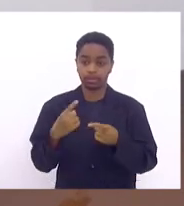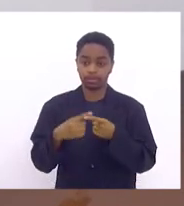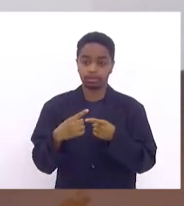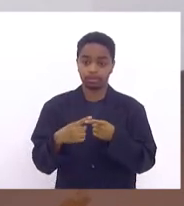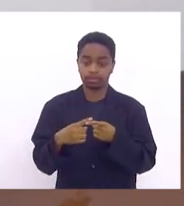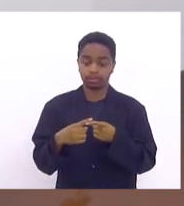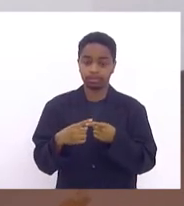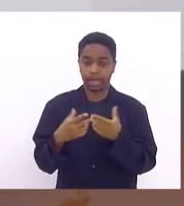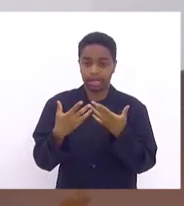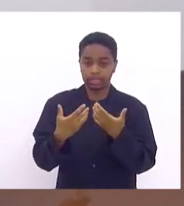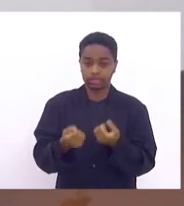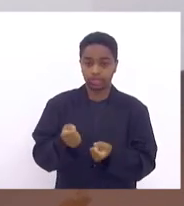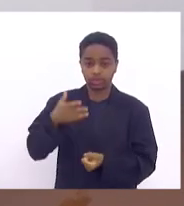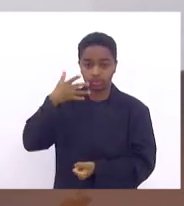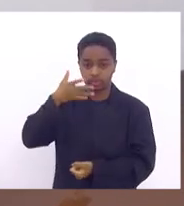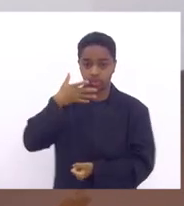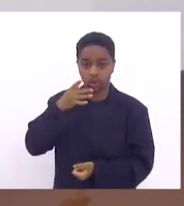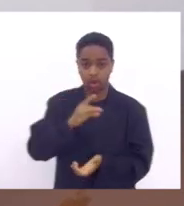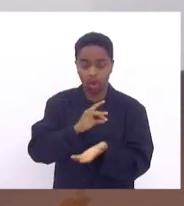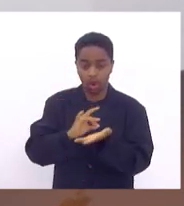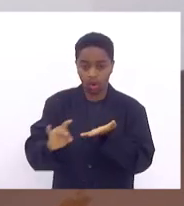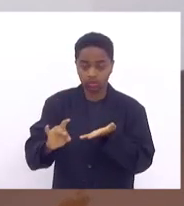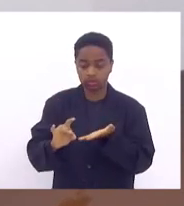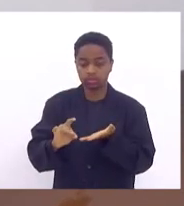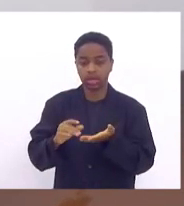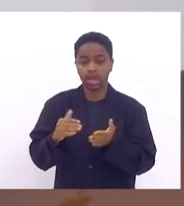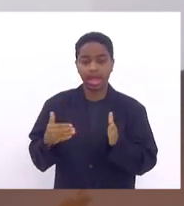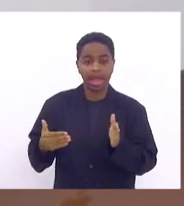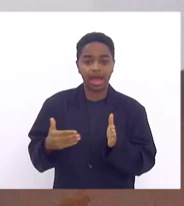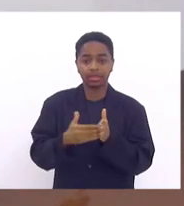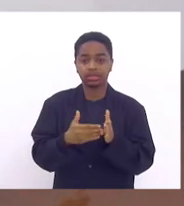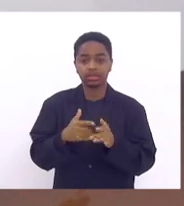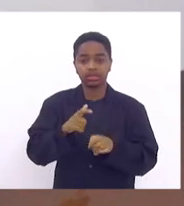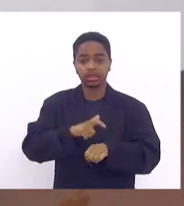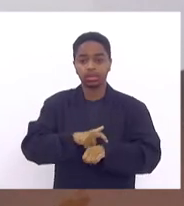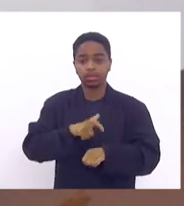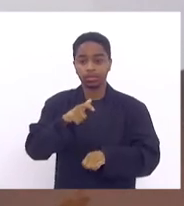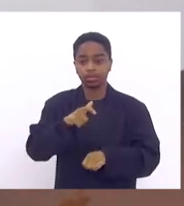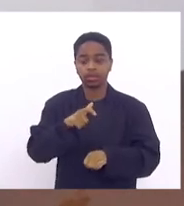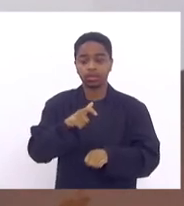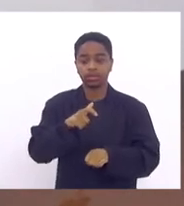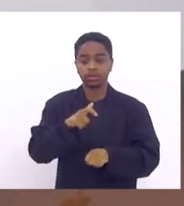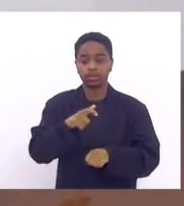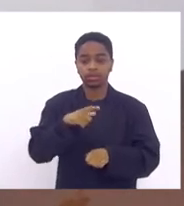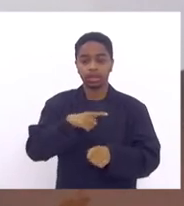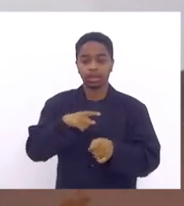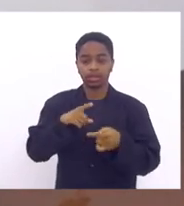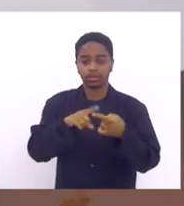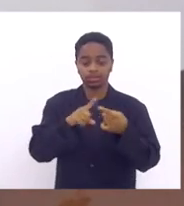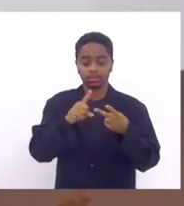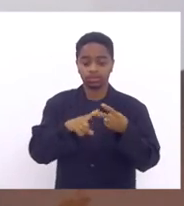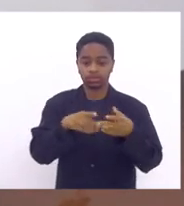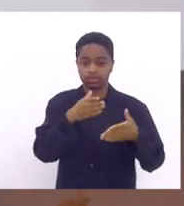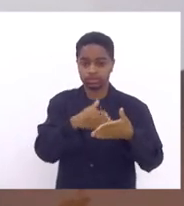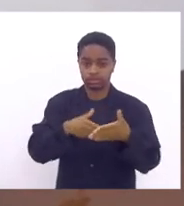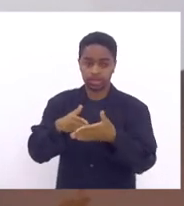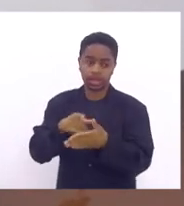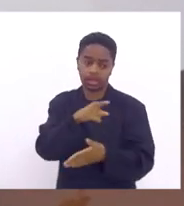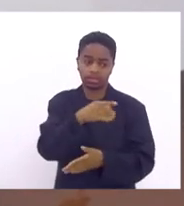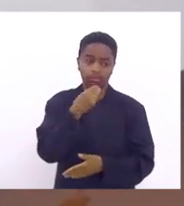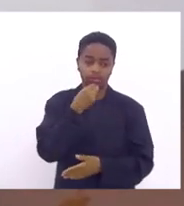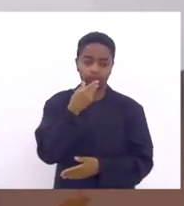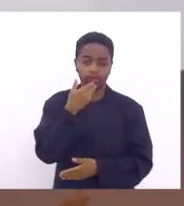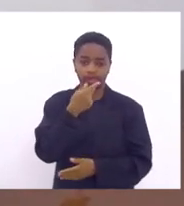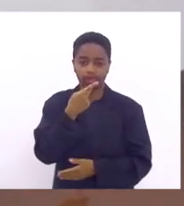discurso de ódio até o momento em que ele chega nos dois impeditivos Dr S poderá falar disso melhor do que eu